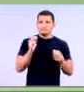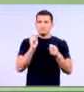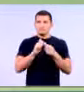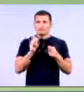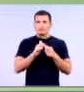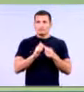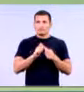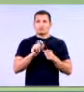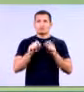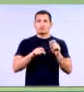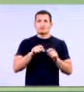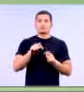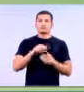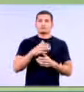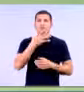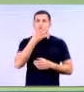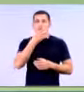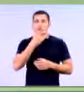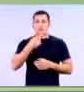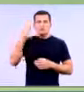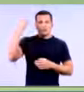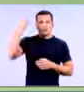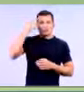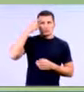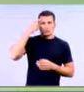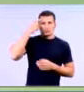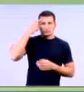homem consciente e ativo.